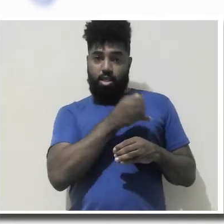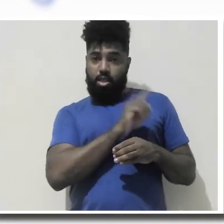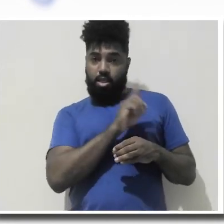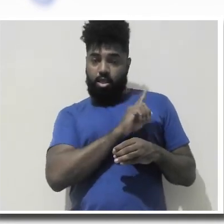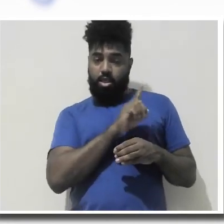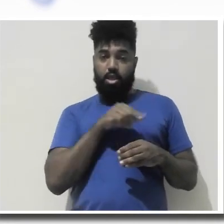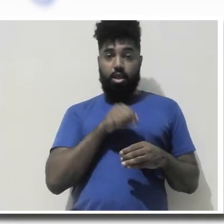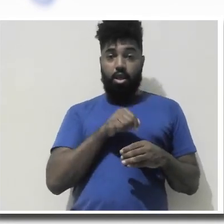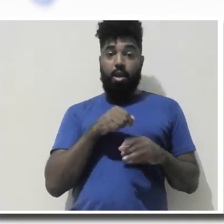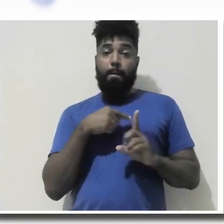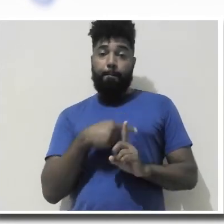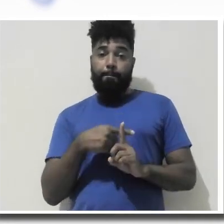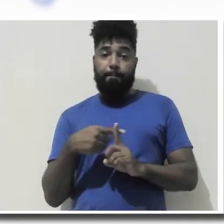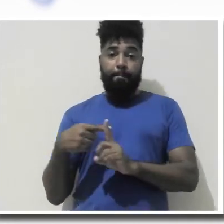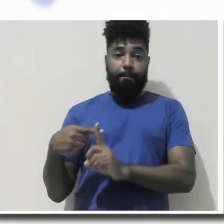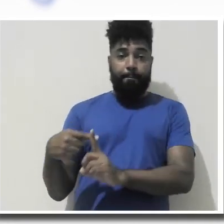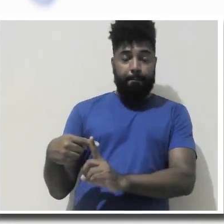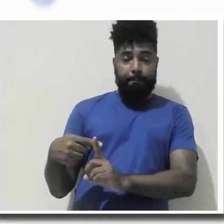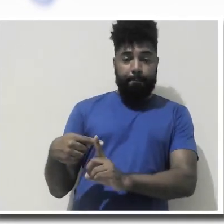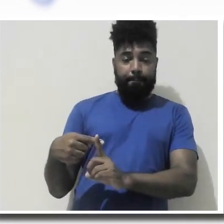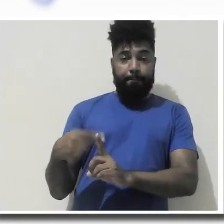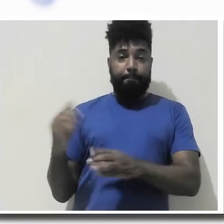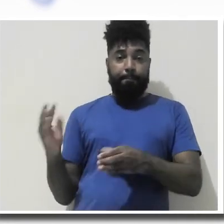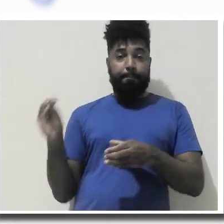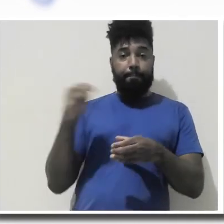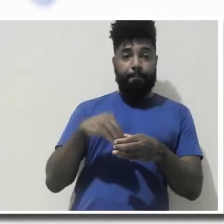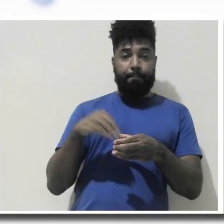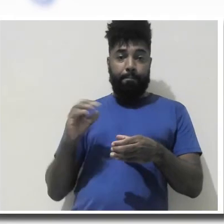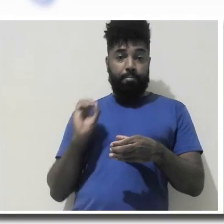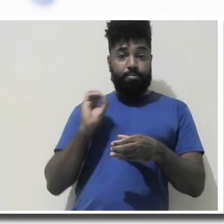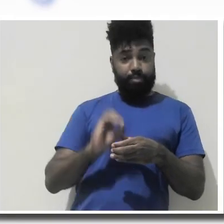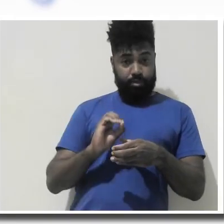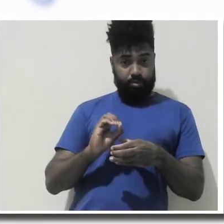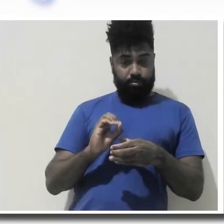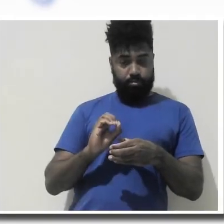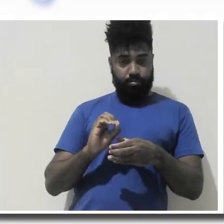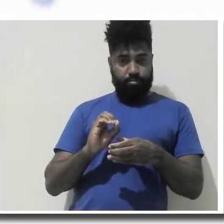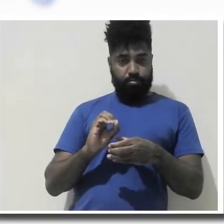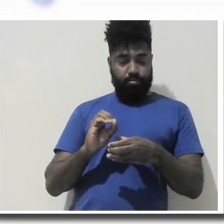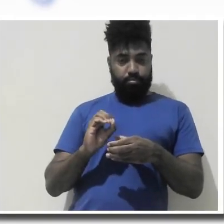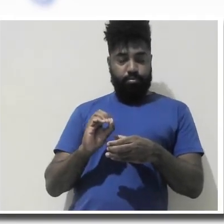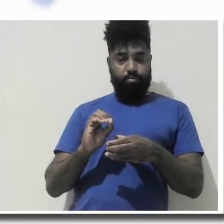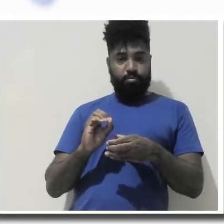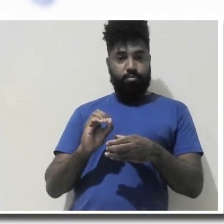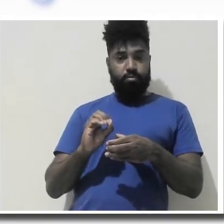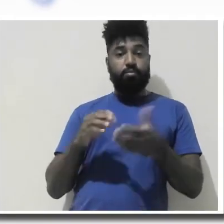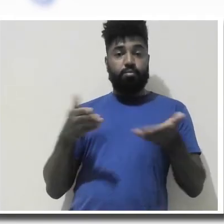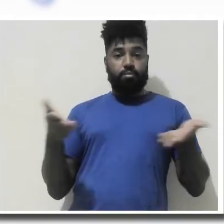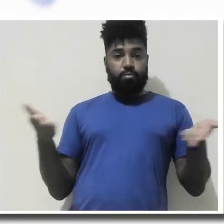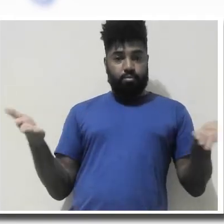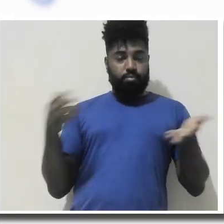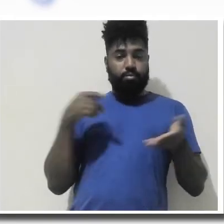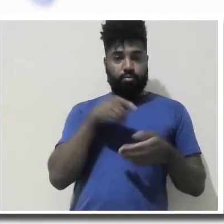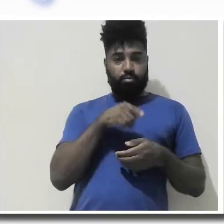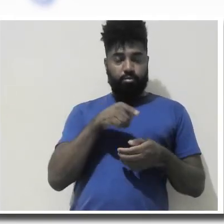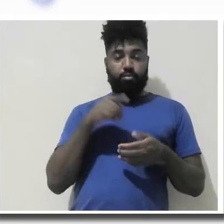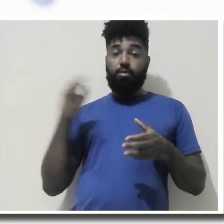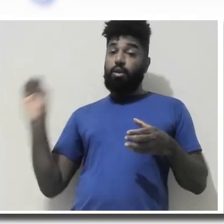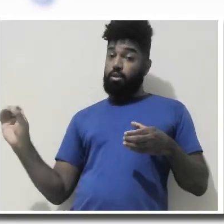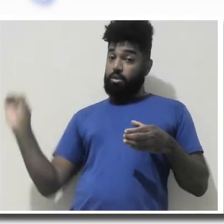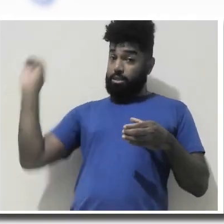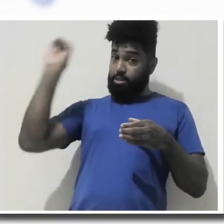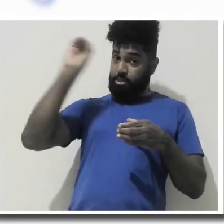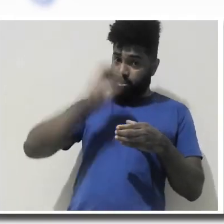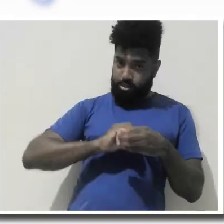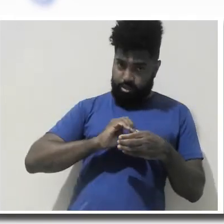reais positivos e incluo o zero. Tá? Então, aí eu estou